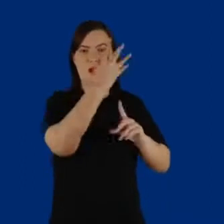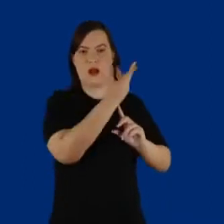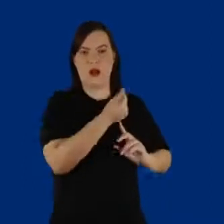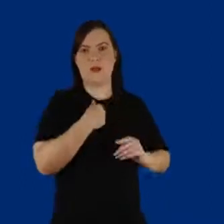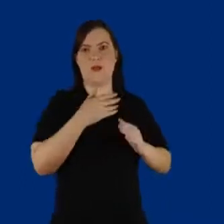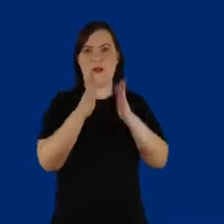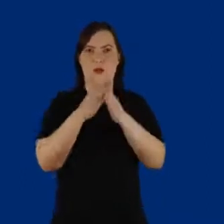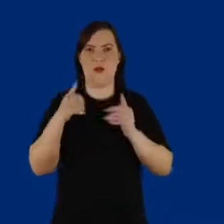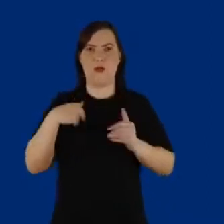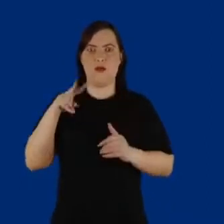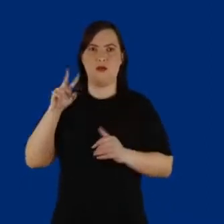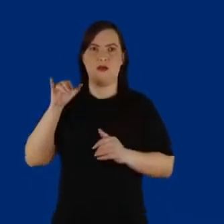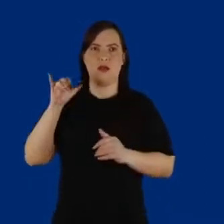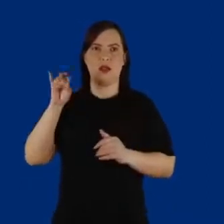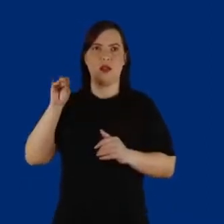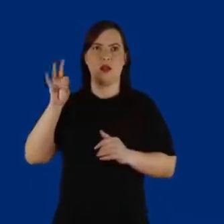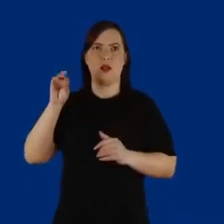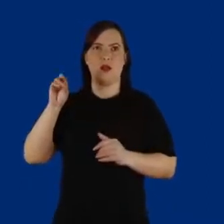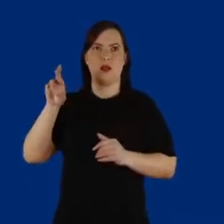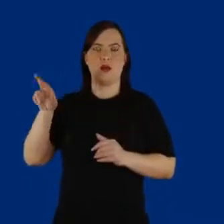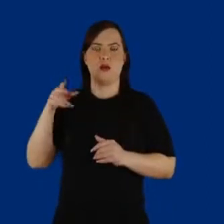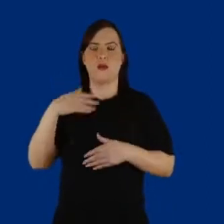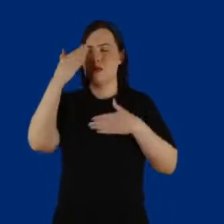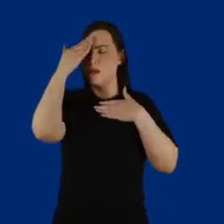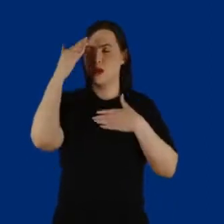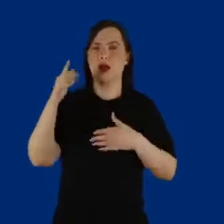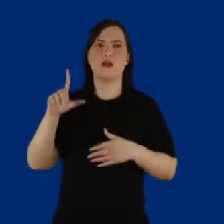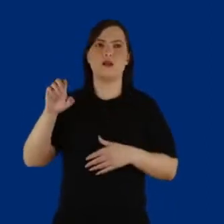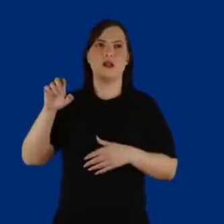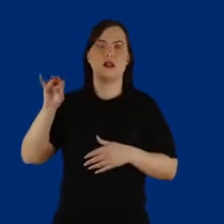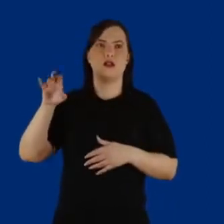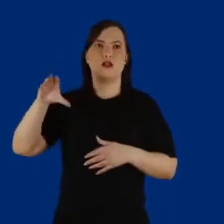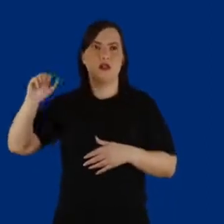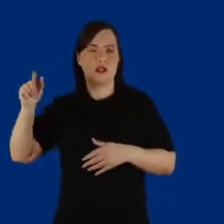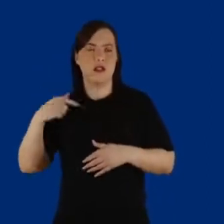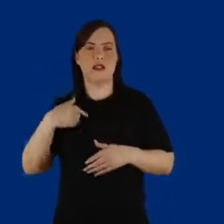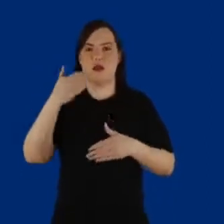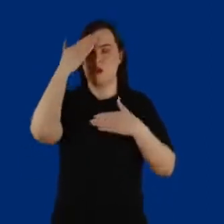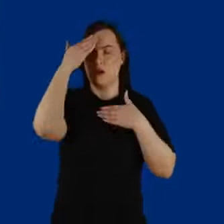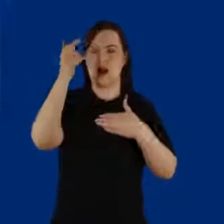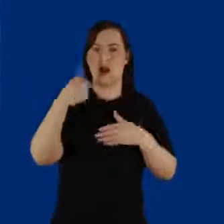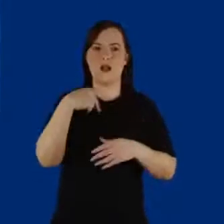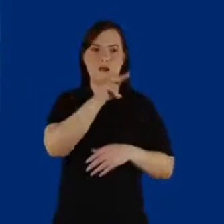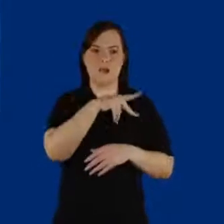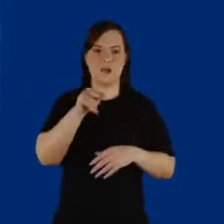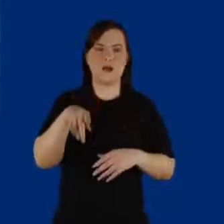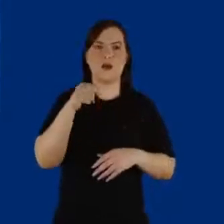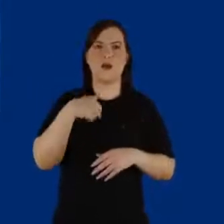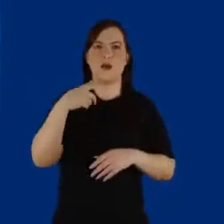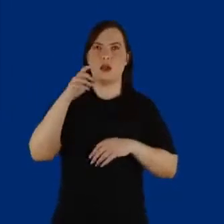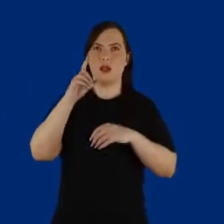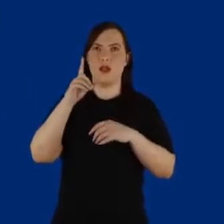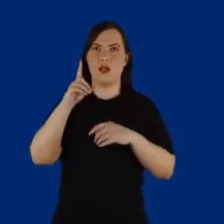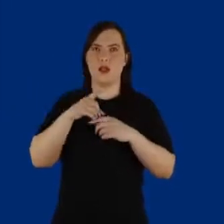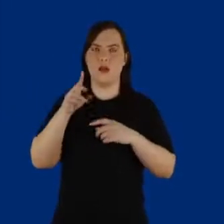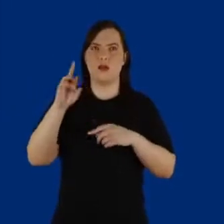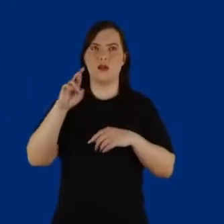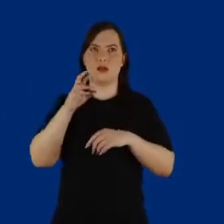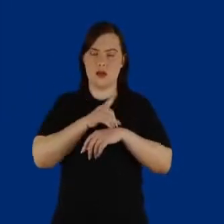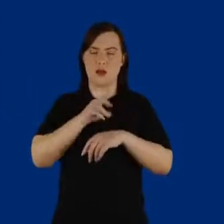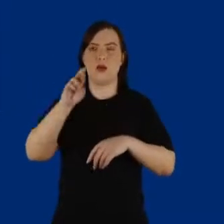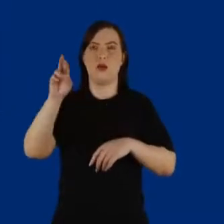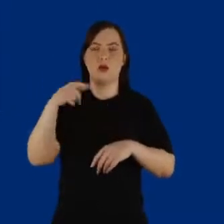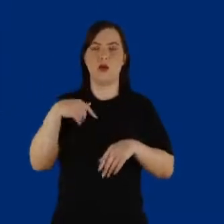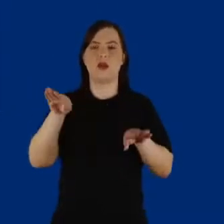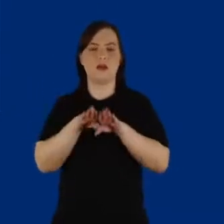favor, Vitor. Obrigado, Letícia. Obrigado à professora doutora Jeswan. Foi realmente